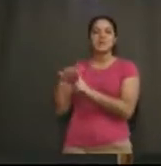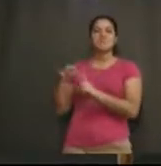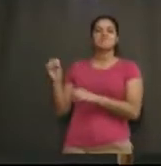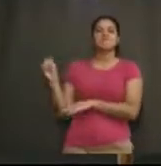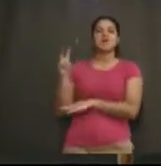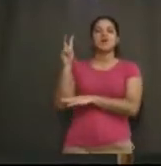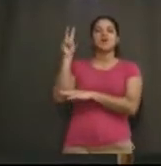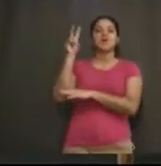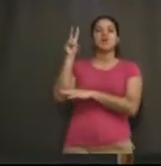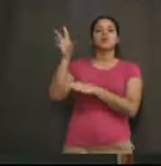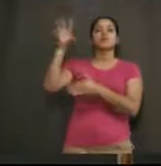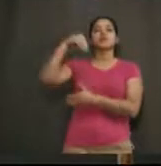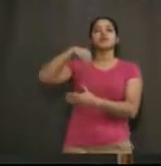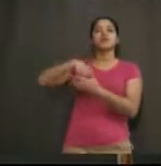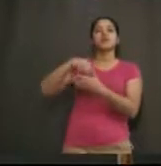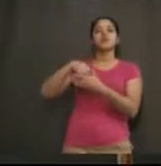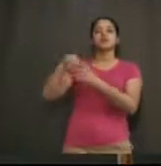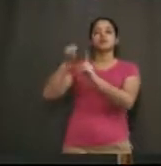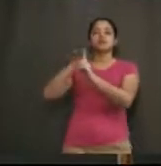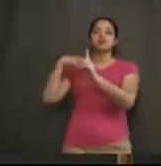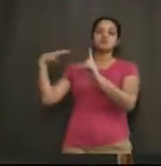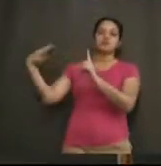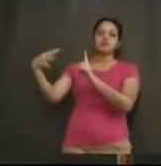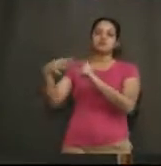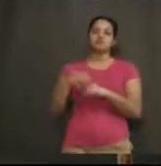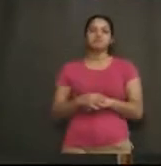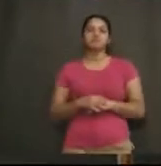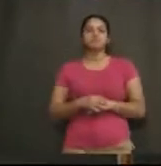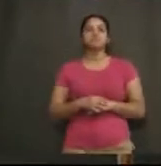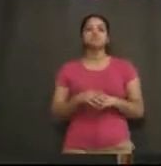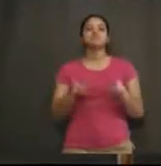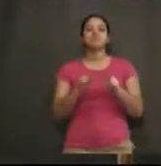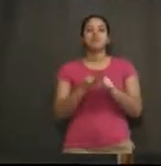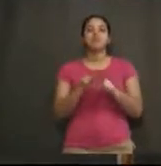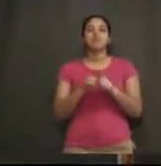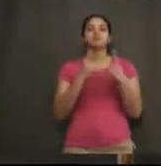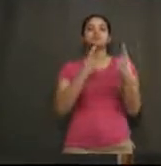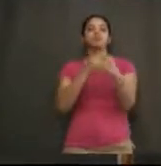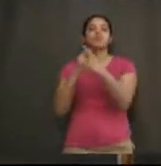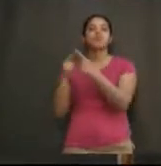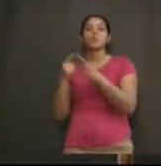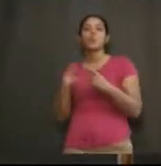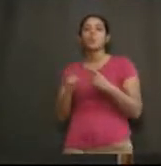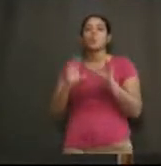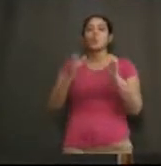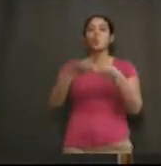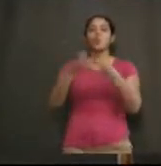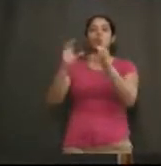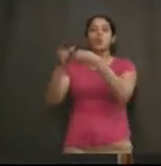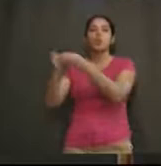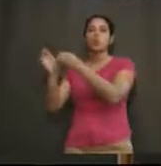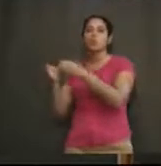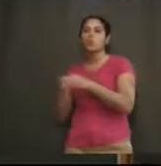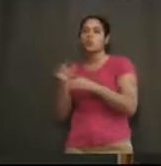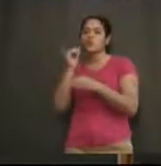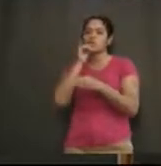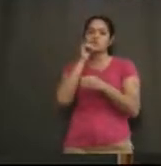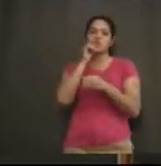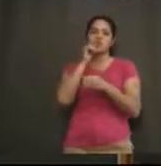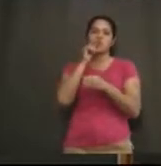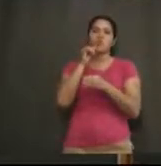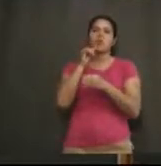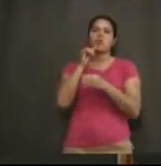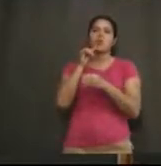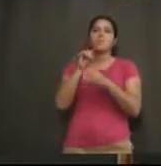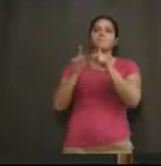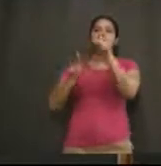E, para além disso, ataques mesmo a civilizações, como os ataques aos povos originários